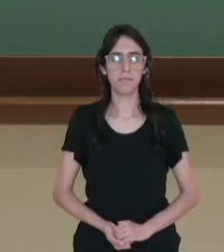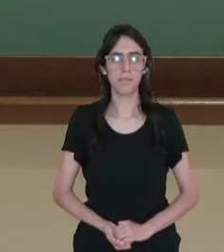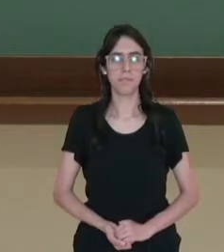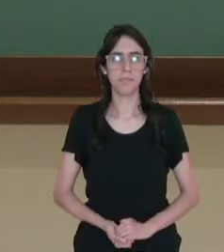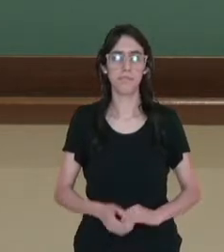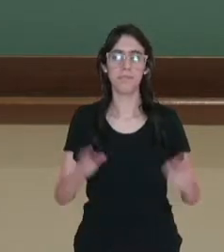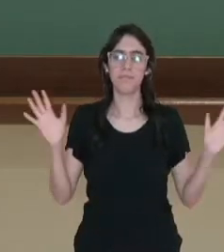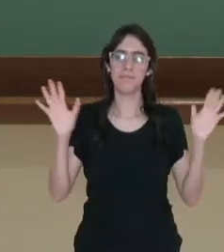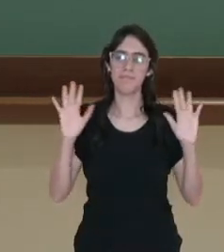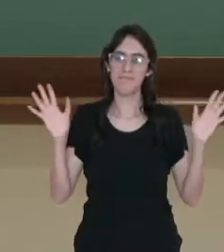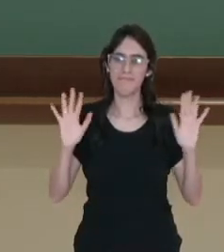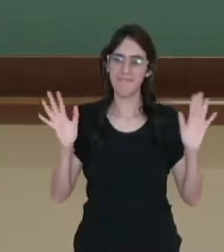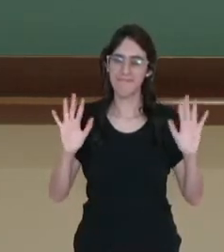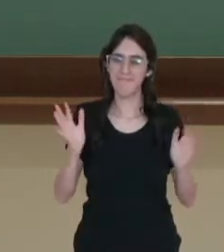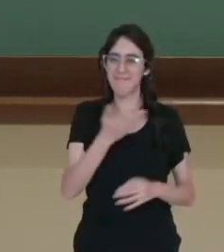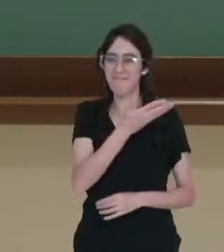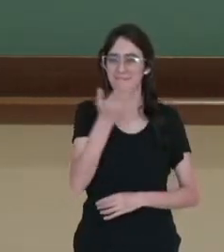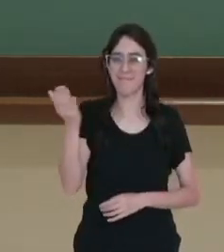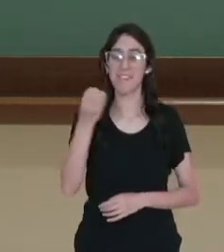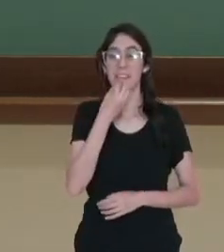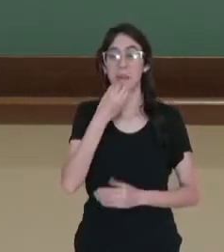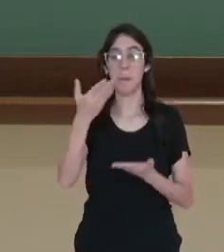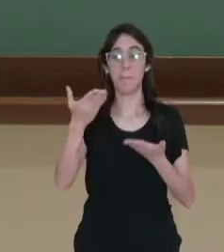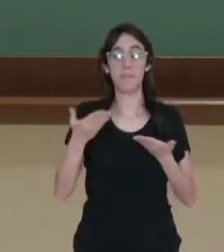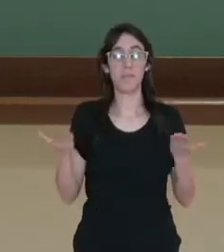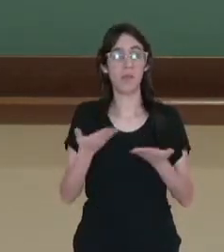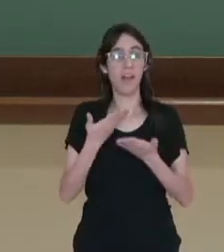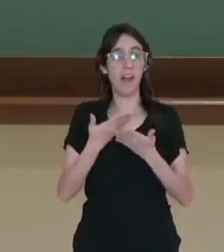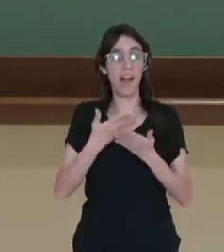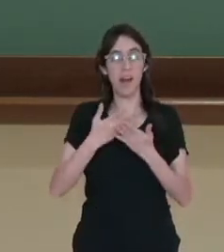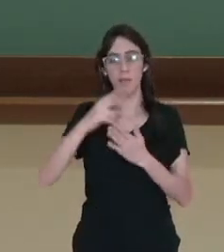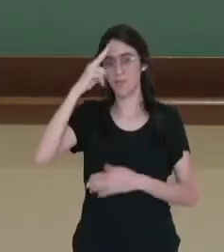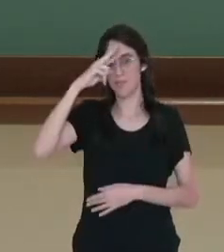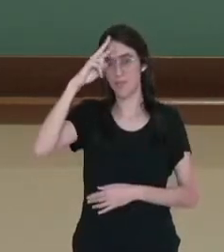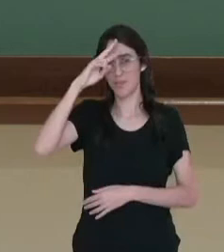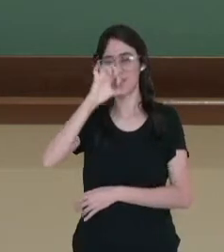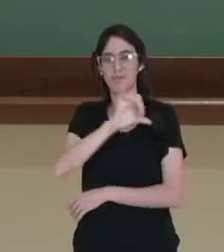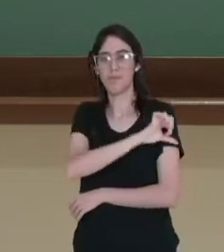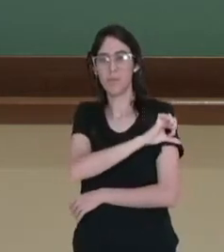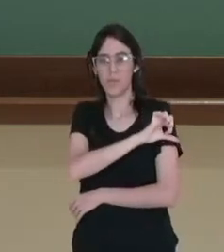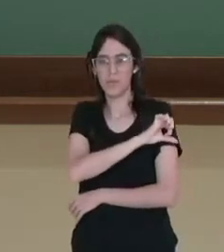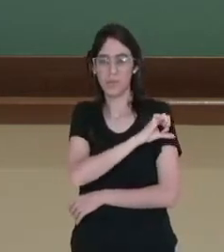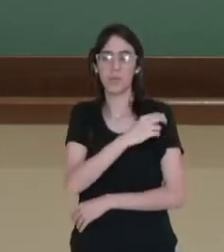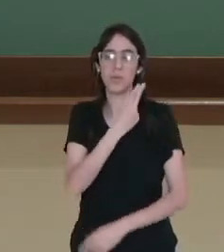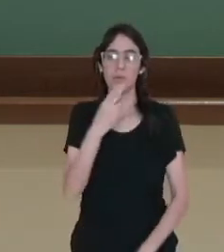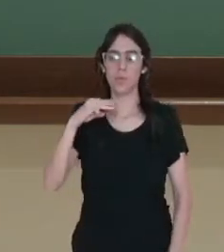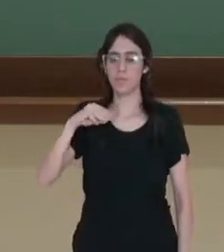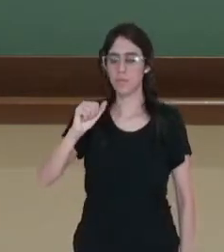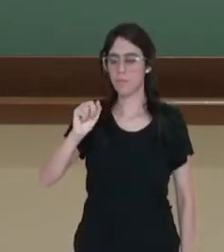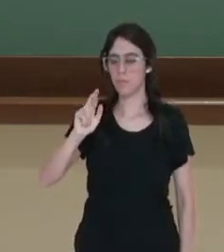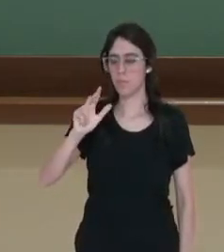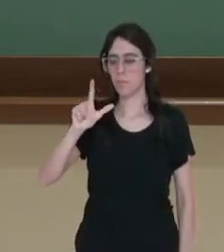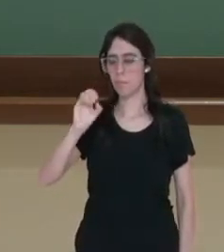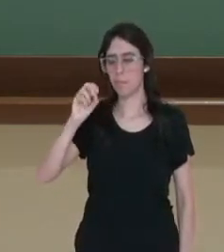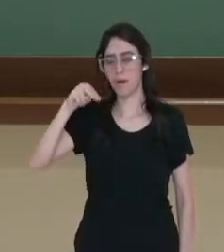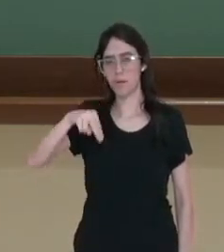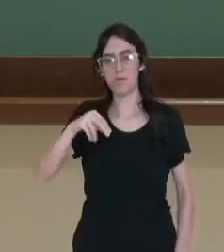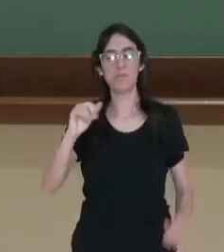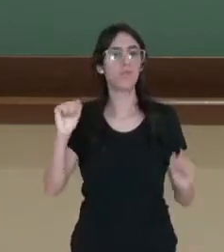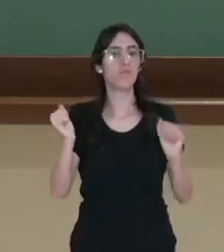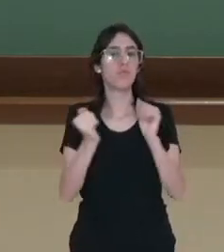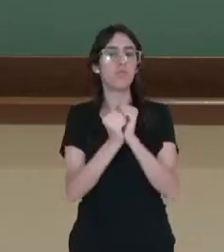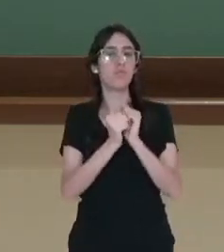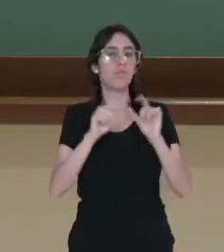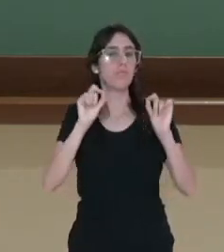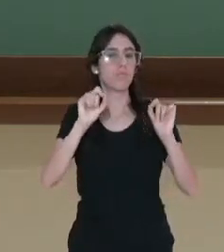Olá, povo! Bem-vindos à nossa aula de História do nono ano. Eu sou o professor Marlon e juntos com a